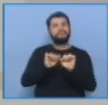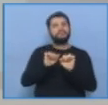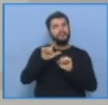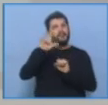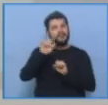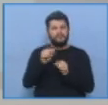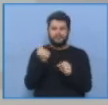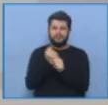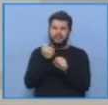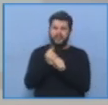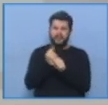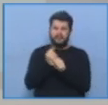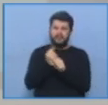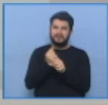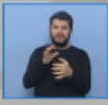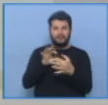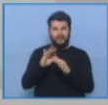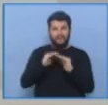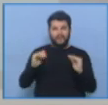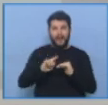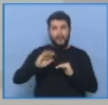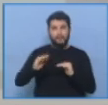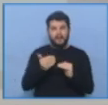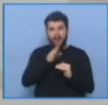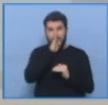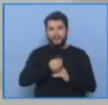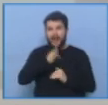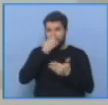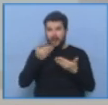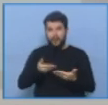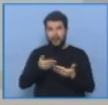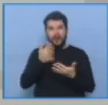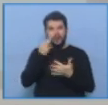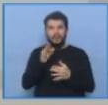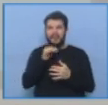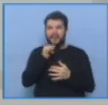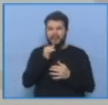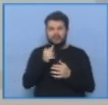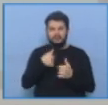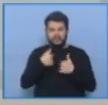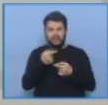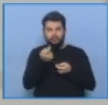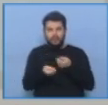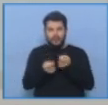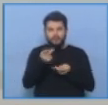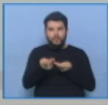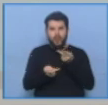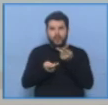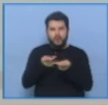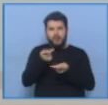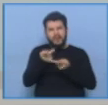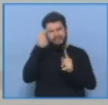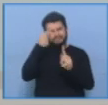e agora este processo já na sua primeira fase de implementação e naturalmente terá sempre que ir sendo avaliado para que se